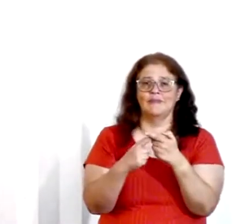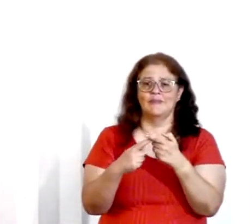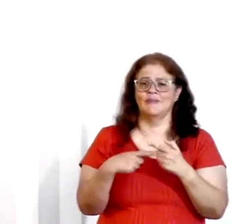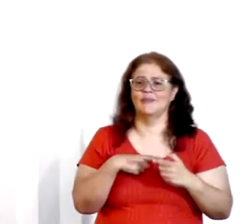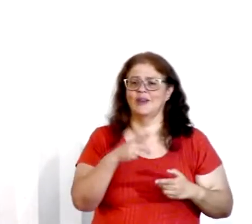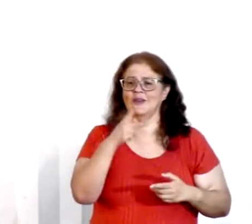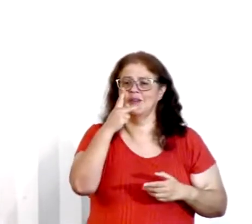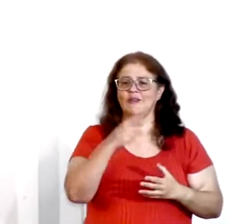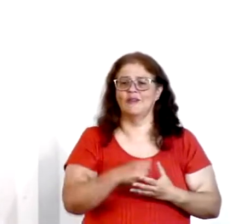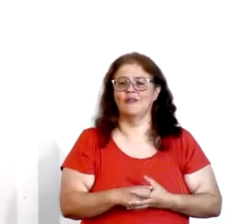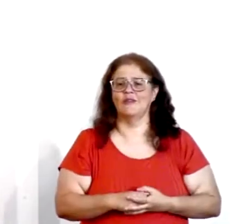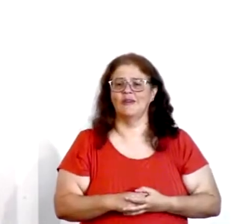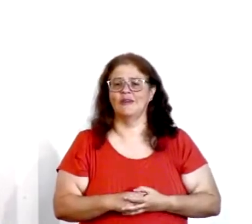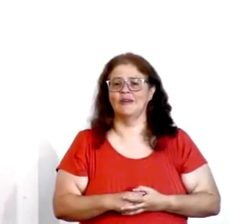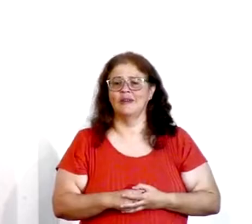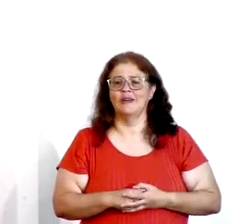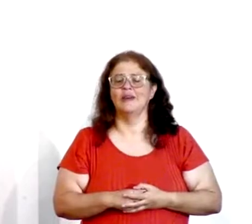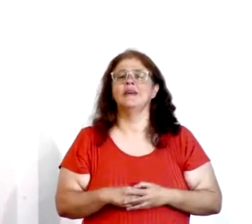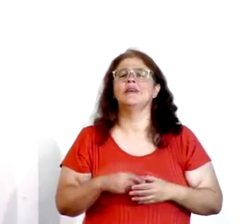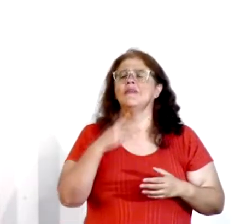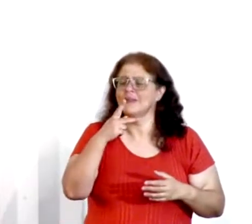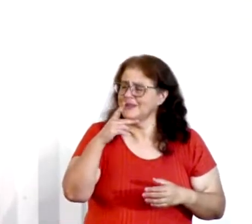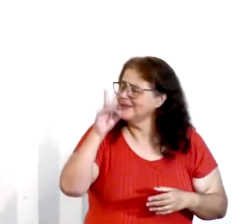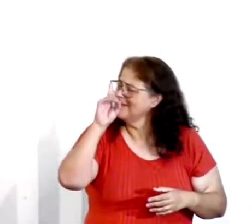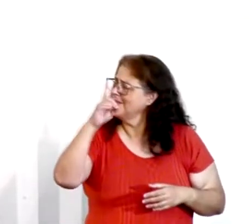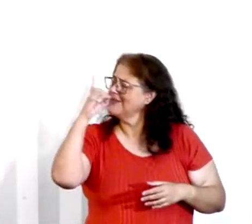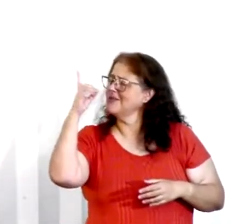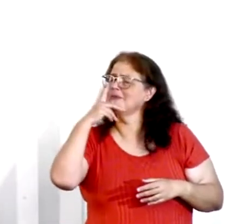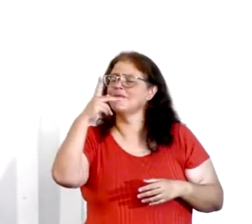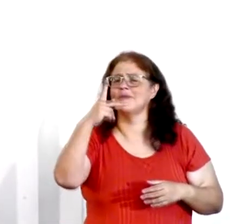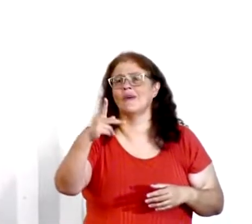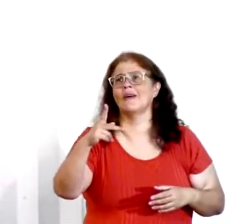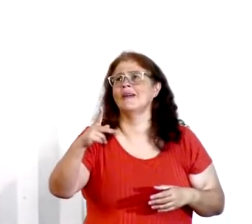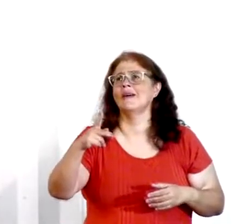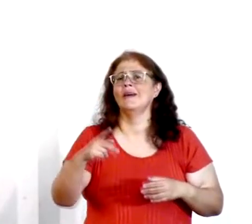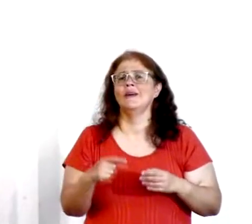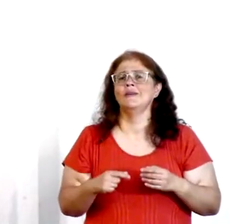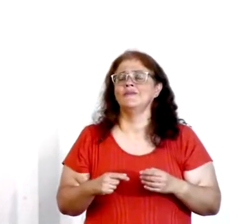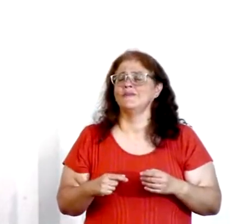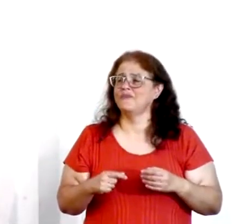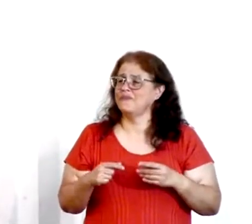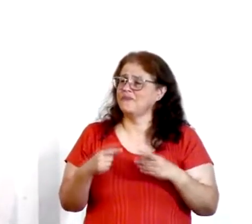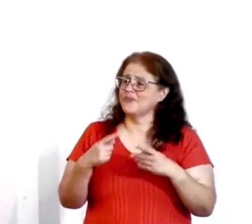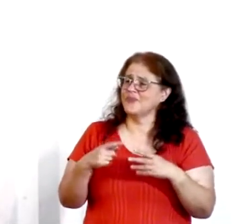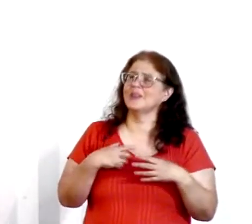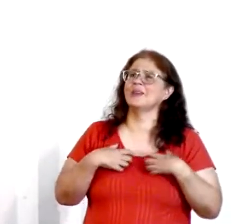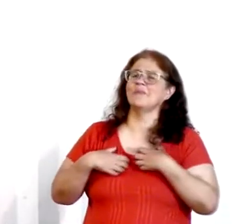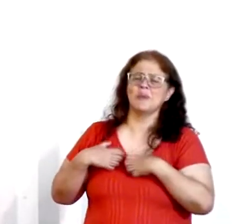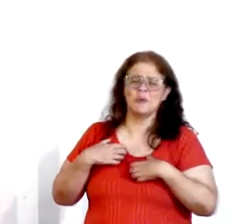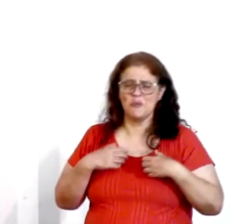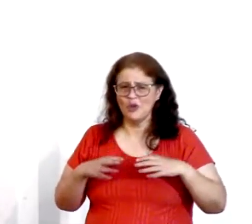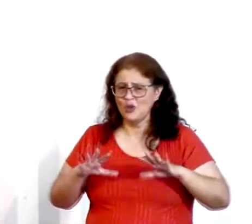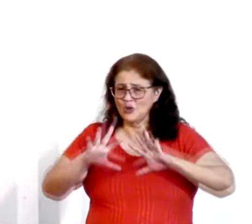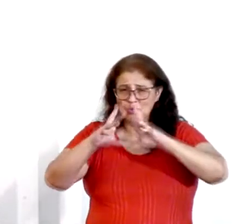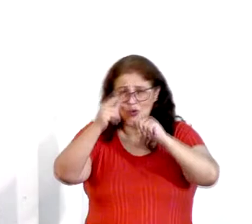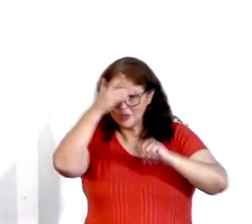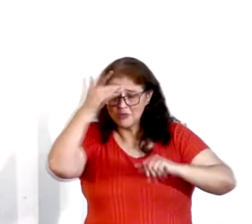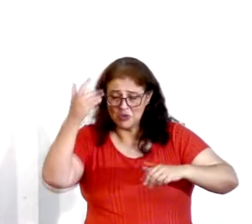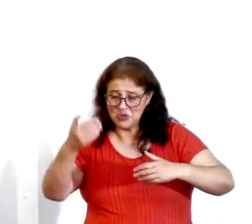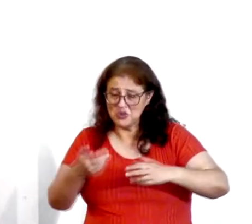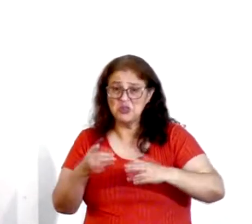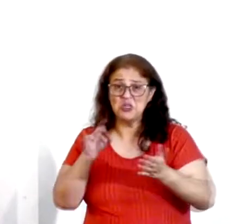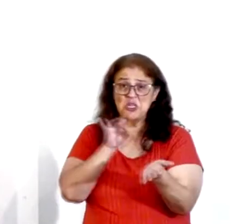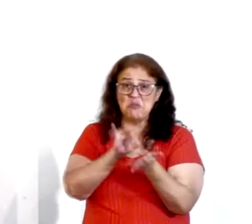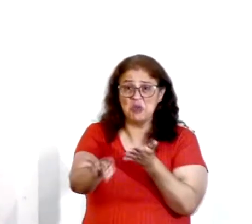sobre os seus adversários. Ele diz: envergonhem-se e sejam sobremodo perturbados todos os